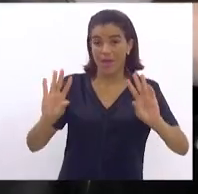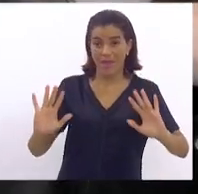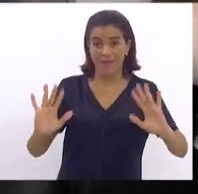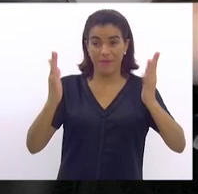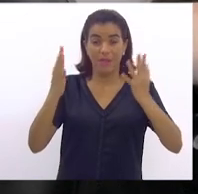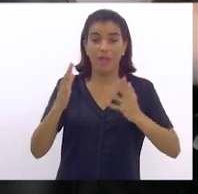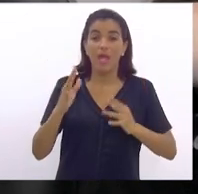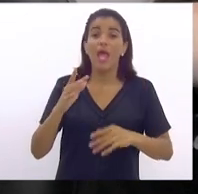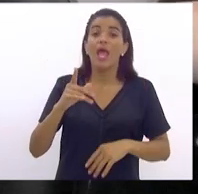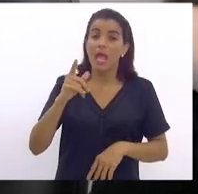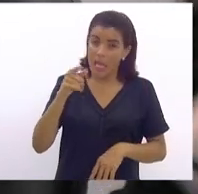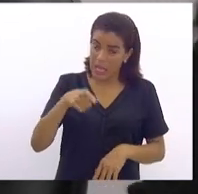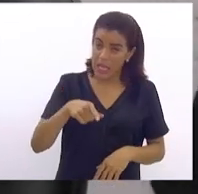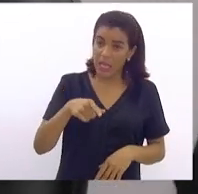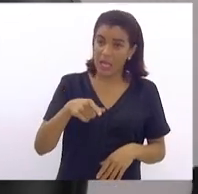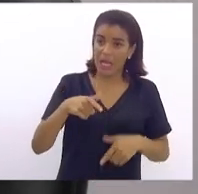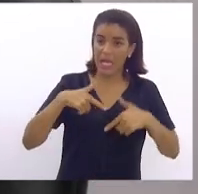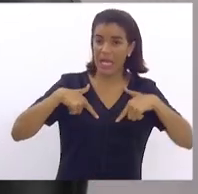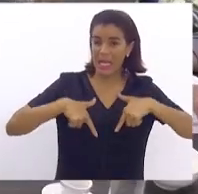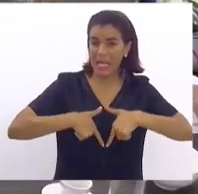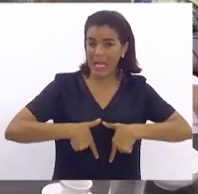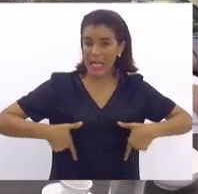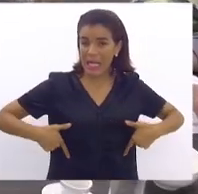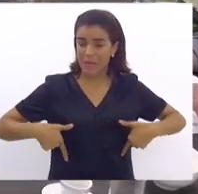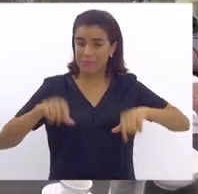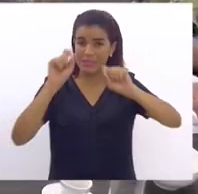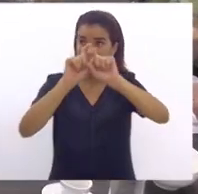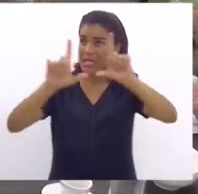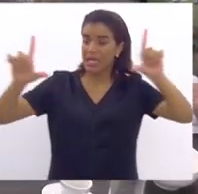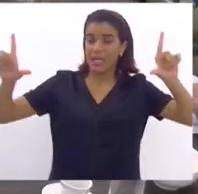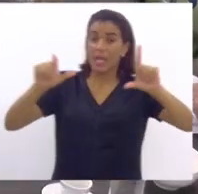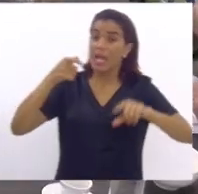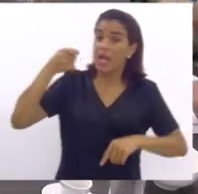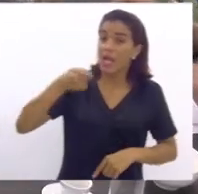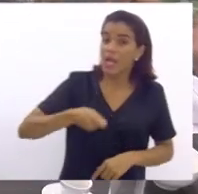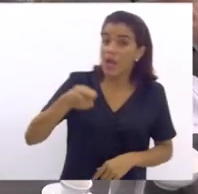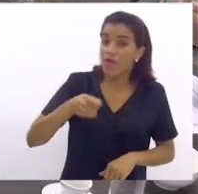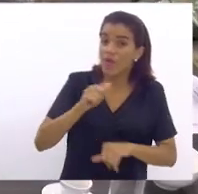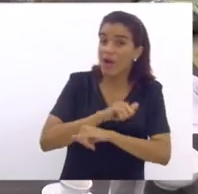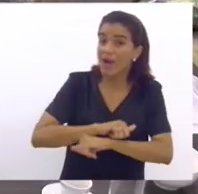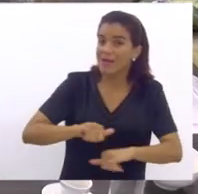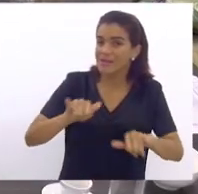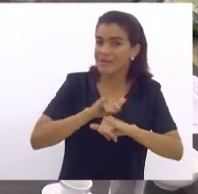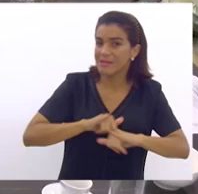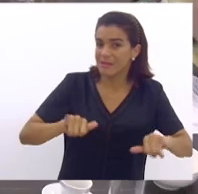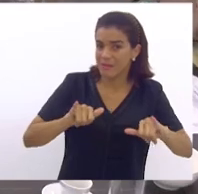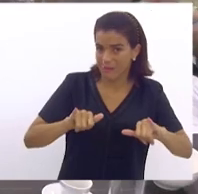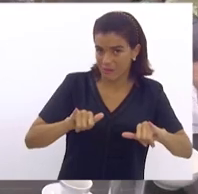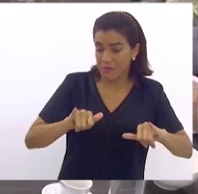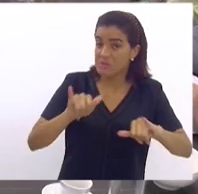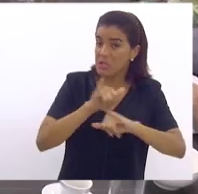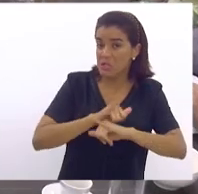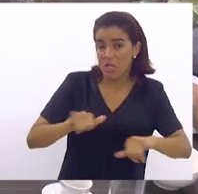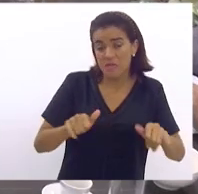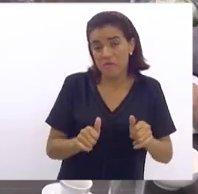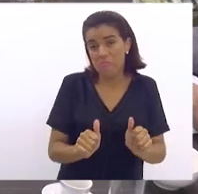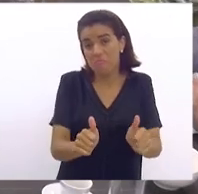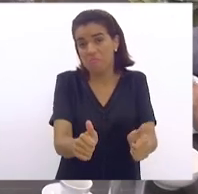não é obrigado. Os ingressos nas camisas, cartazes, então, ainda tem que. Ele é obrigado a divulgar. Se ele está fazendo a